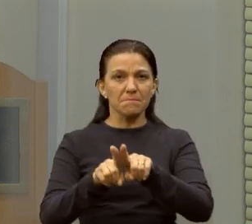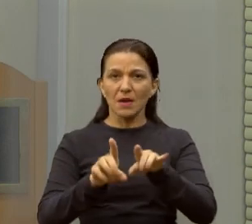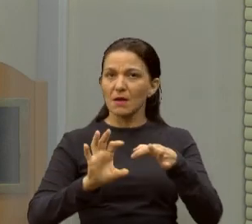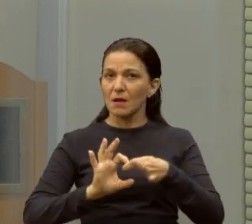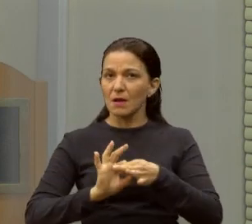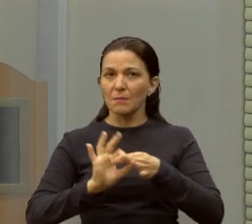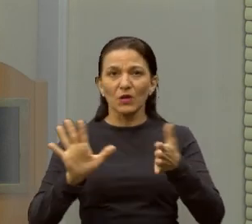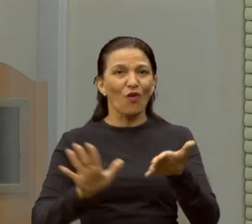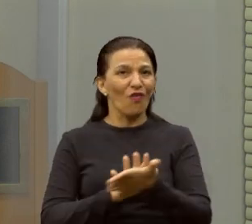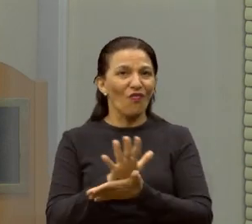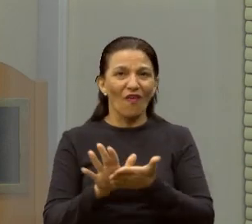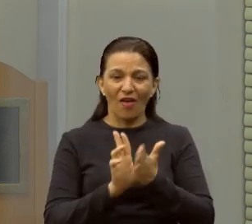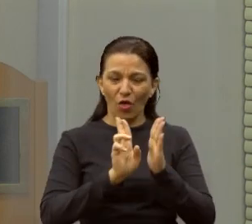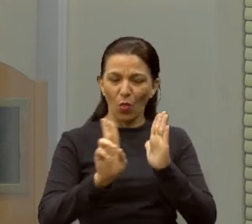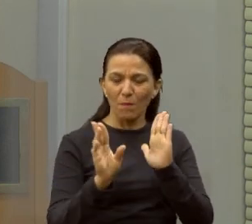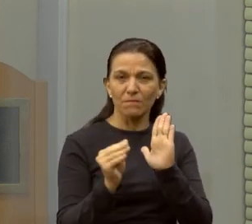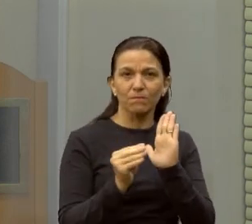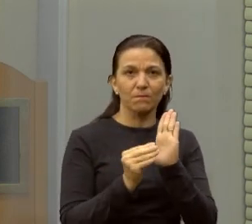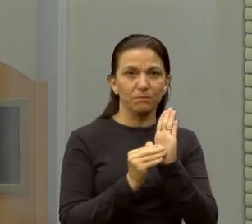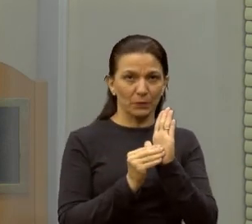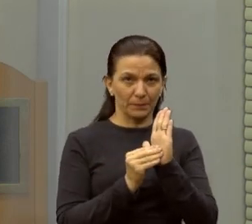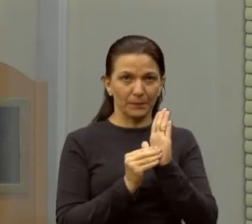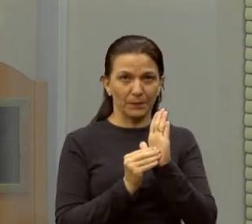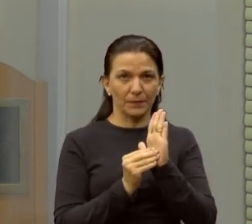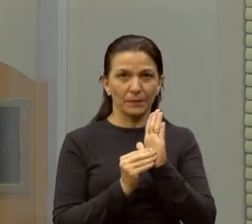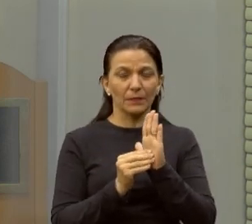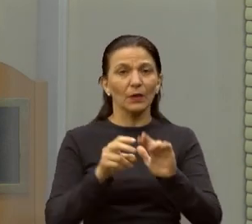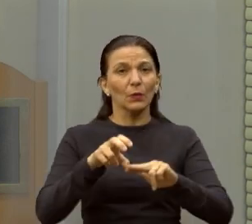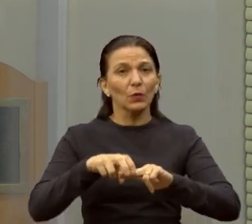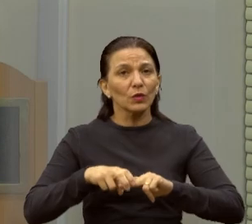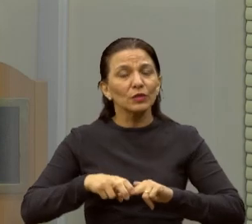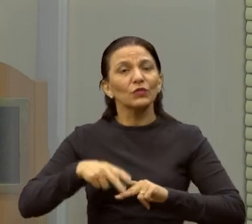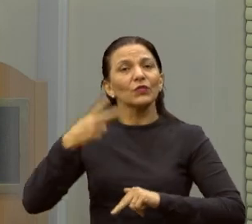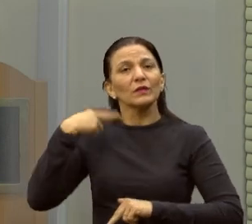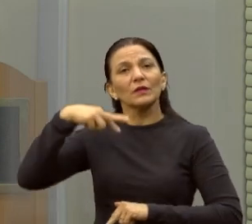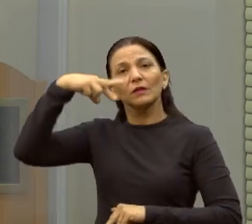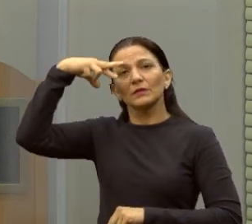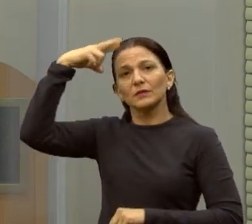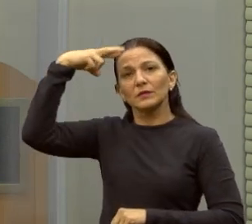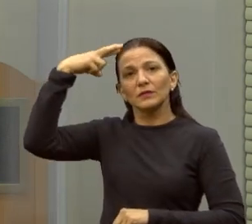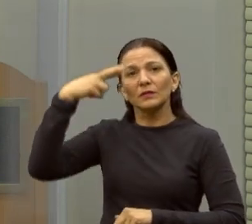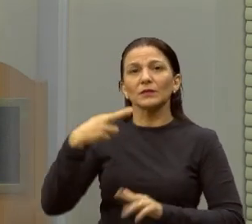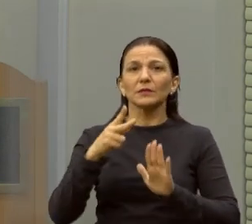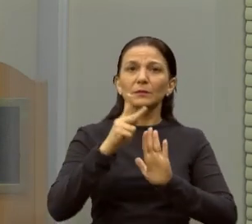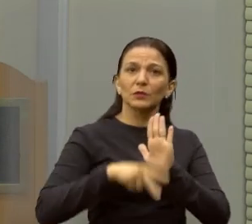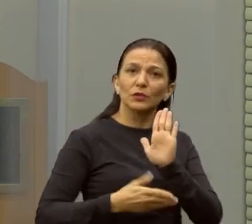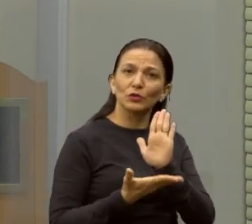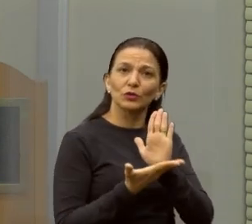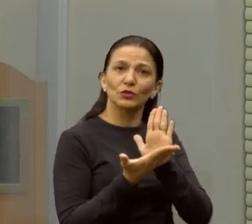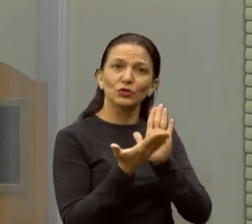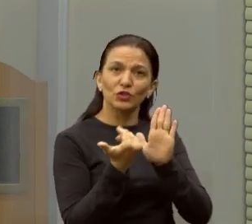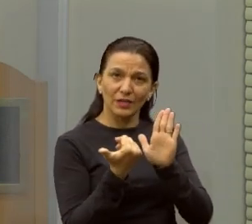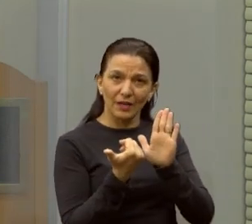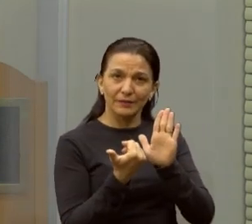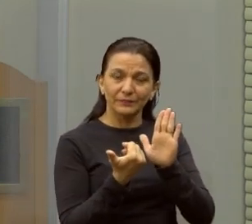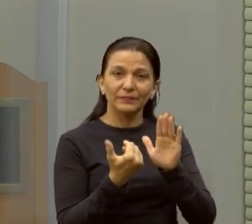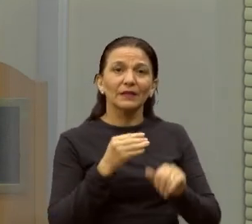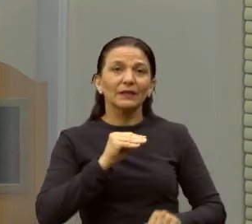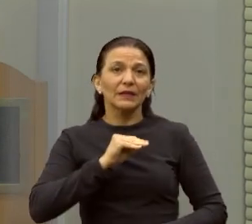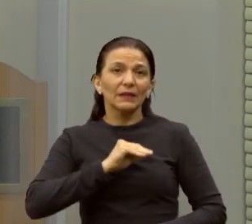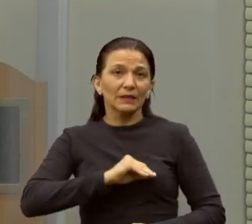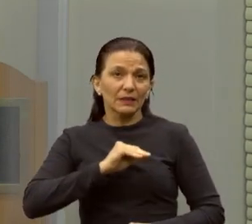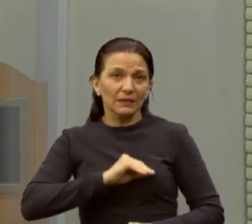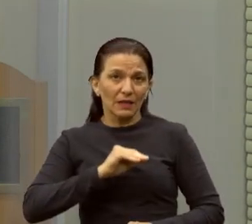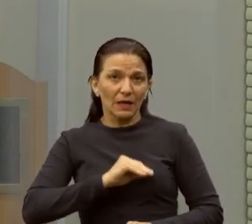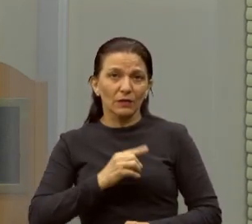autorização para isso com isso Rafael retira o projeto com isso a história do 13º